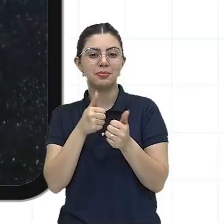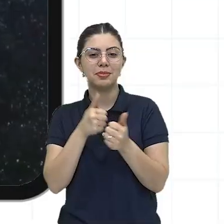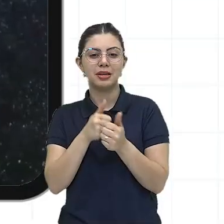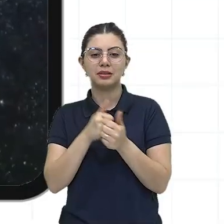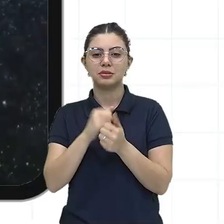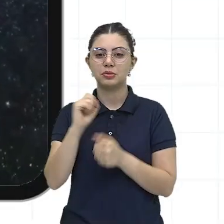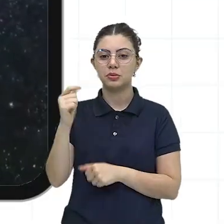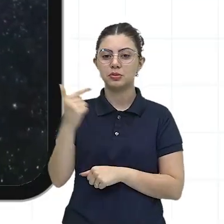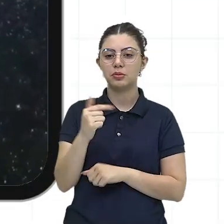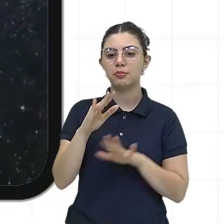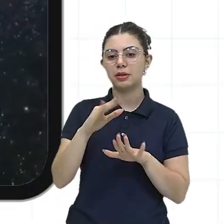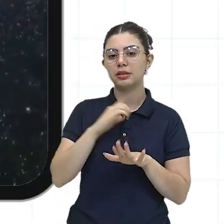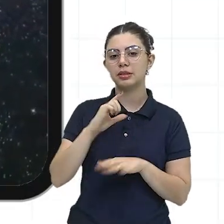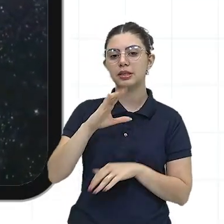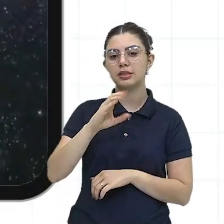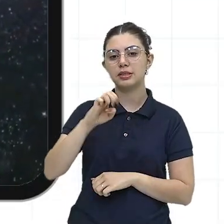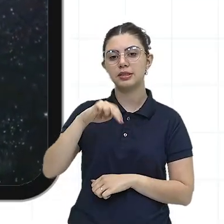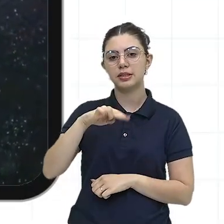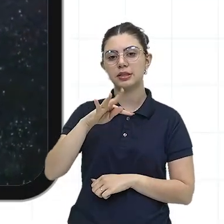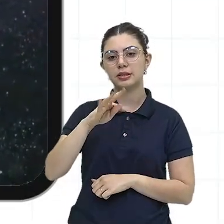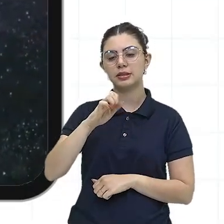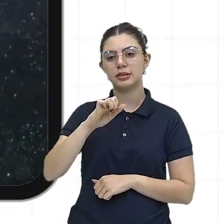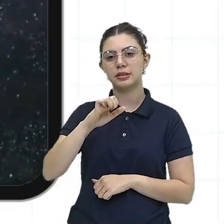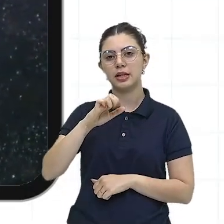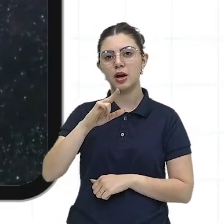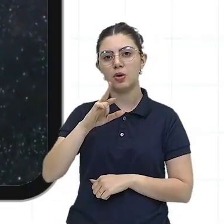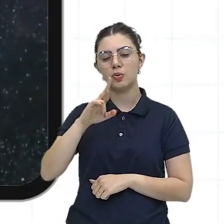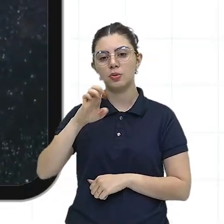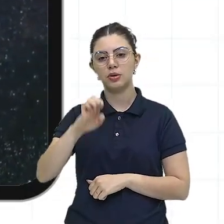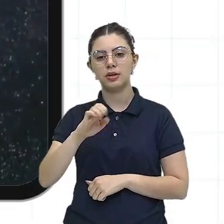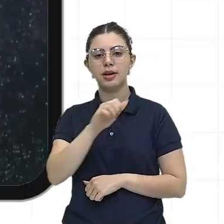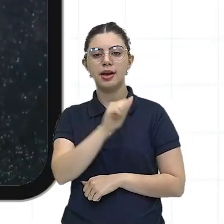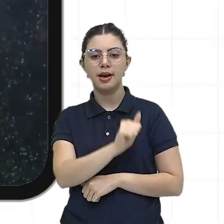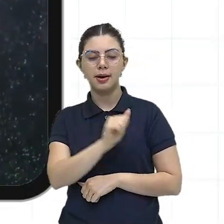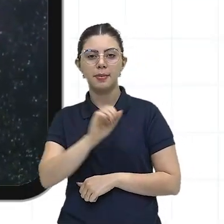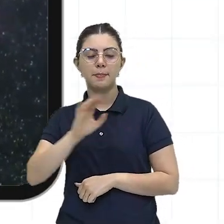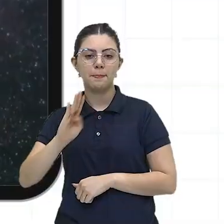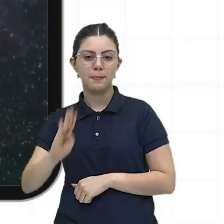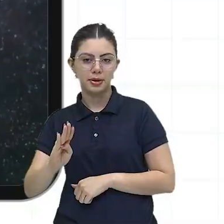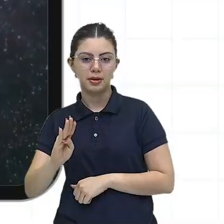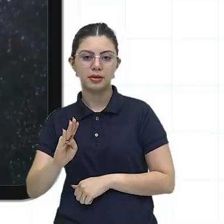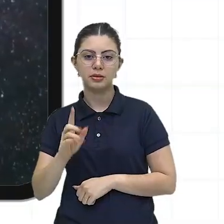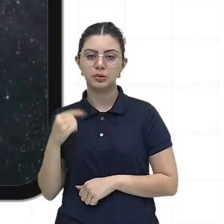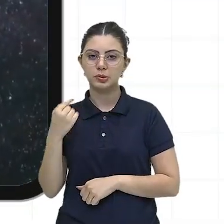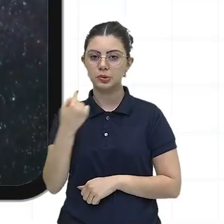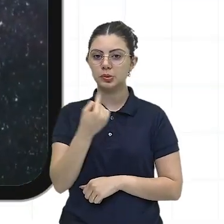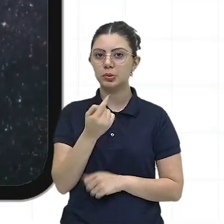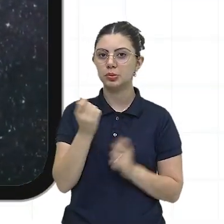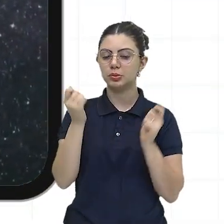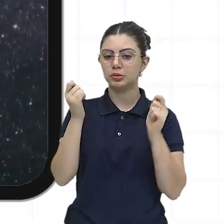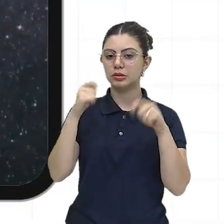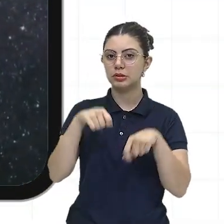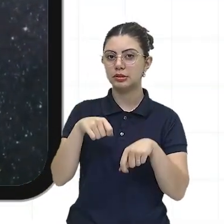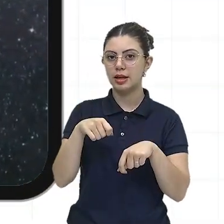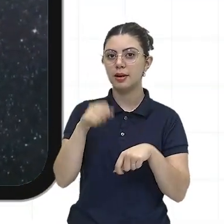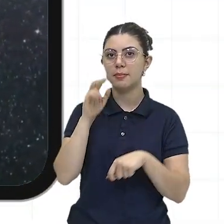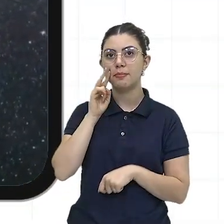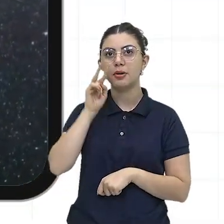a Centauri A e B, que são duas estrelas que podem ser vistas do